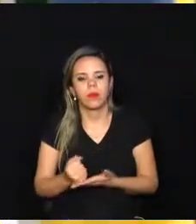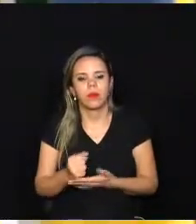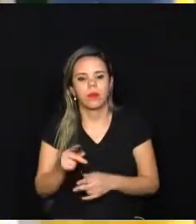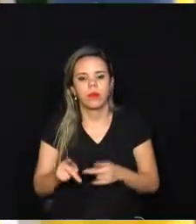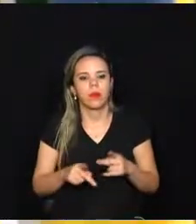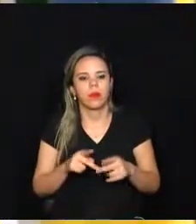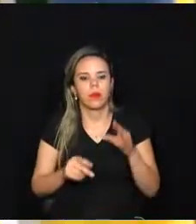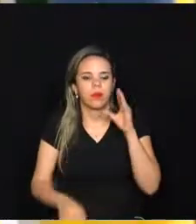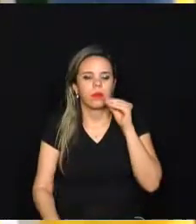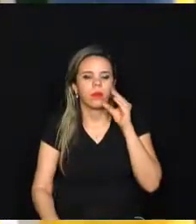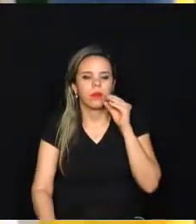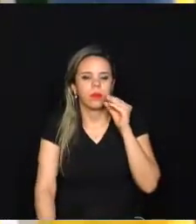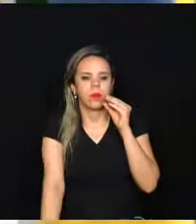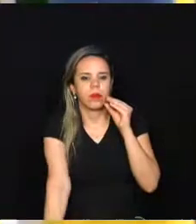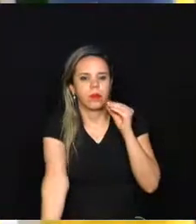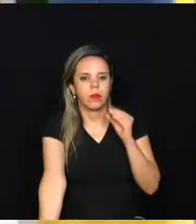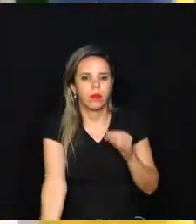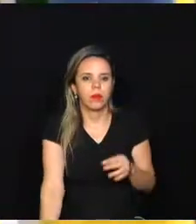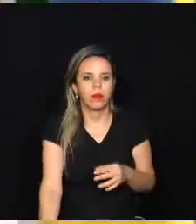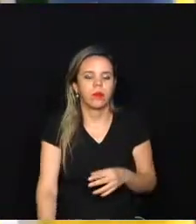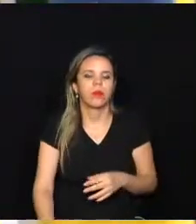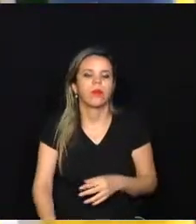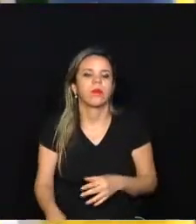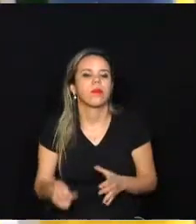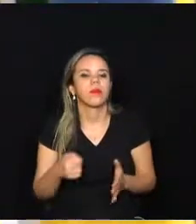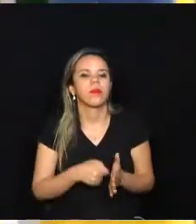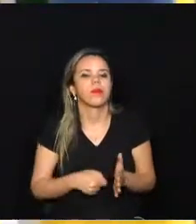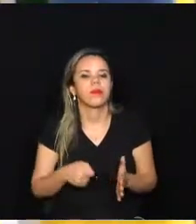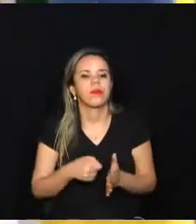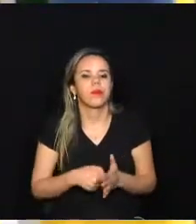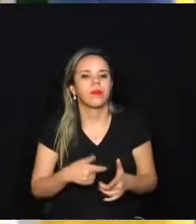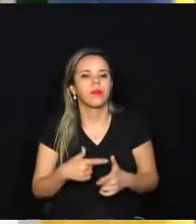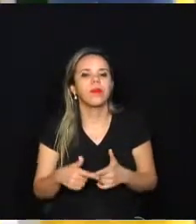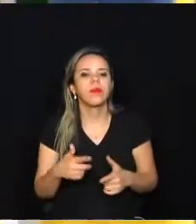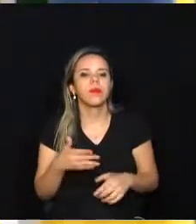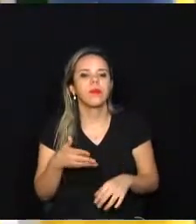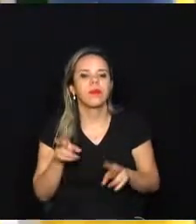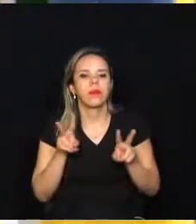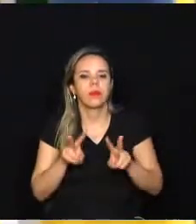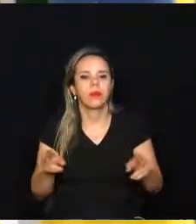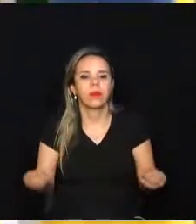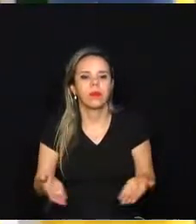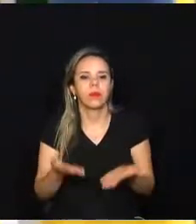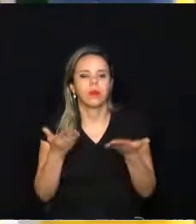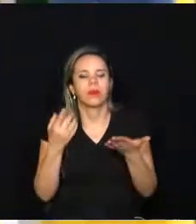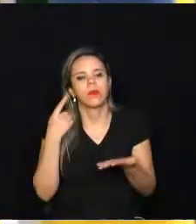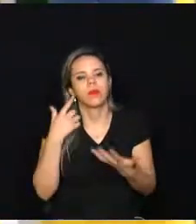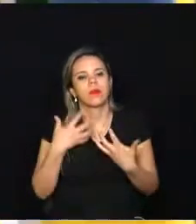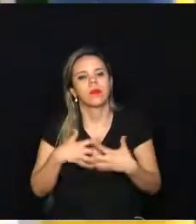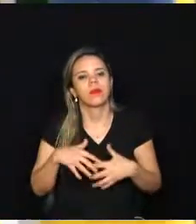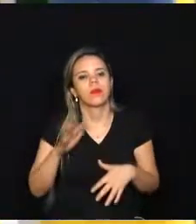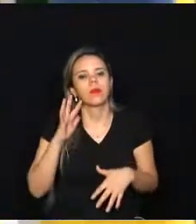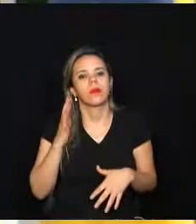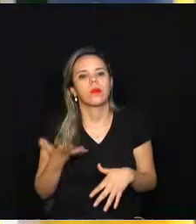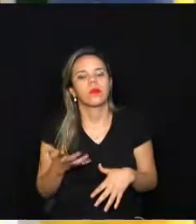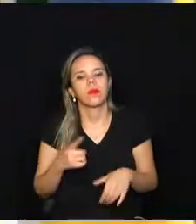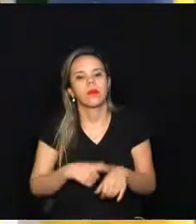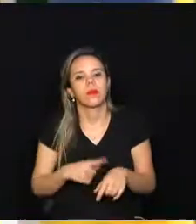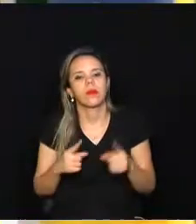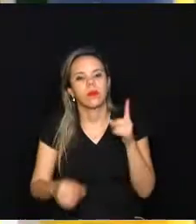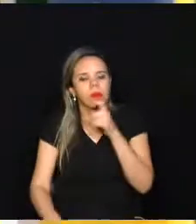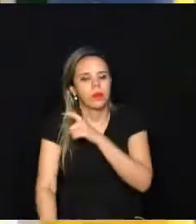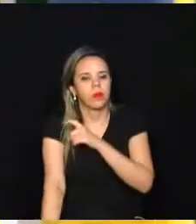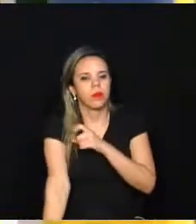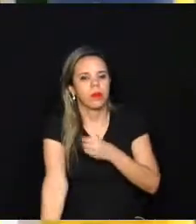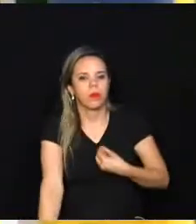pessoal, resistir também com relação a essas questões, dar visibilidade e pensar saídas para esse momento tão difícil